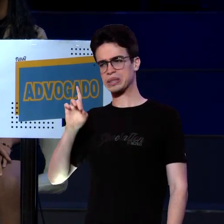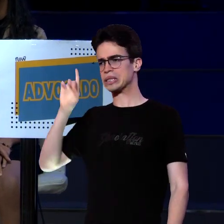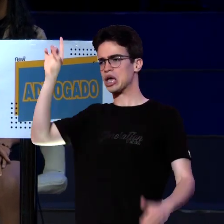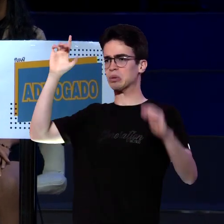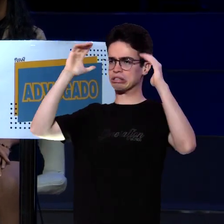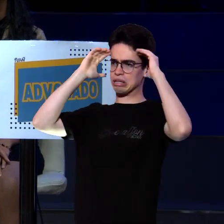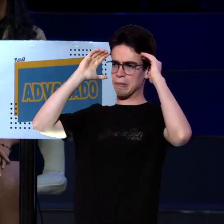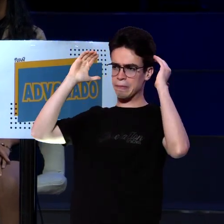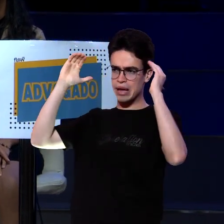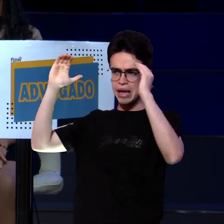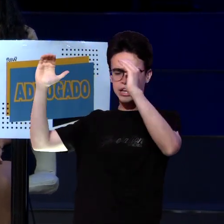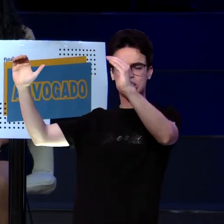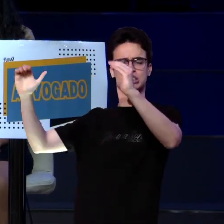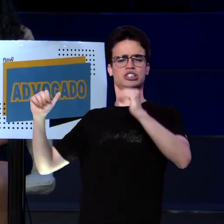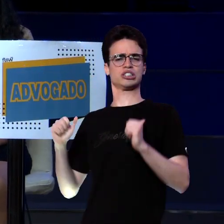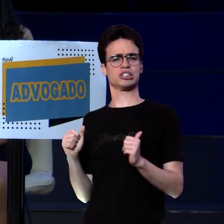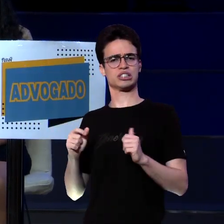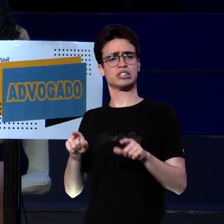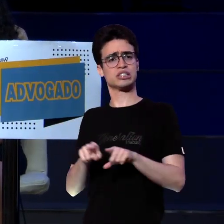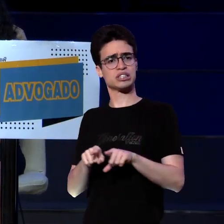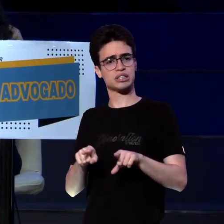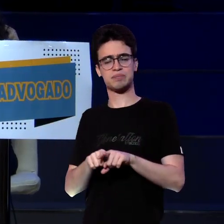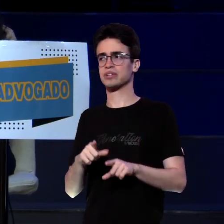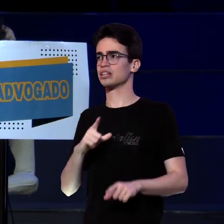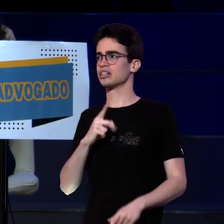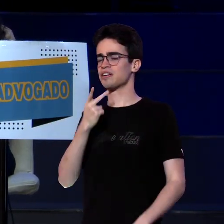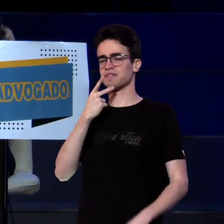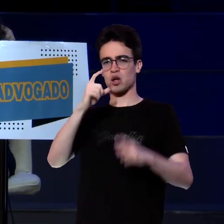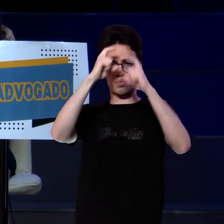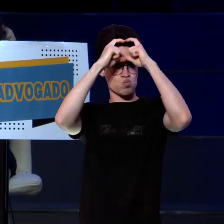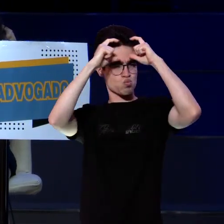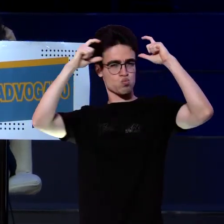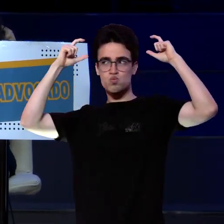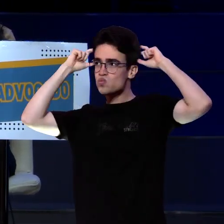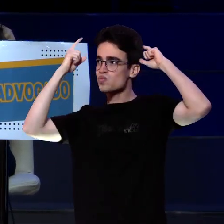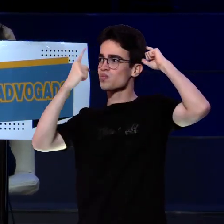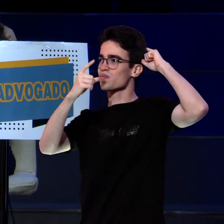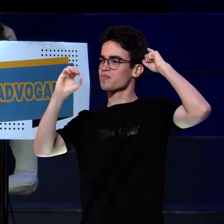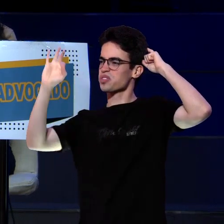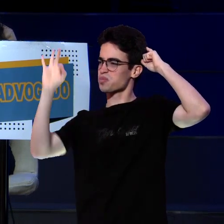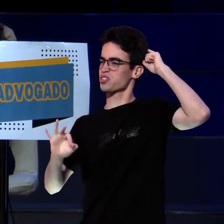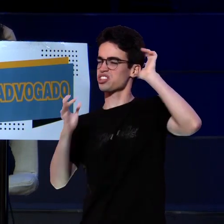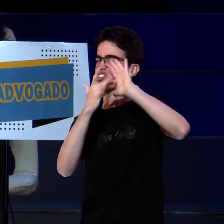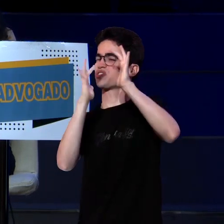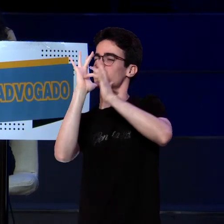certo? Que coloca a faixinha lá 100% Jesus,